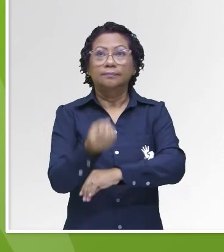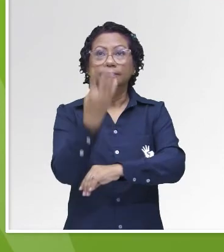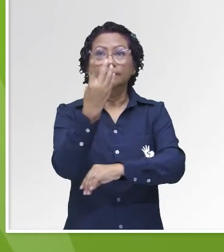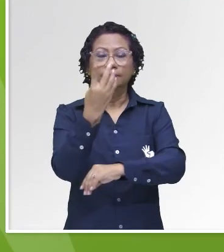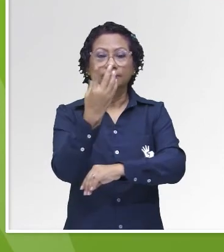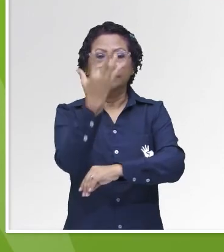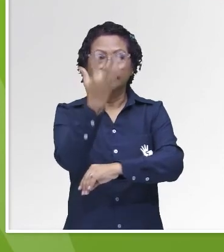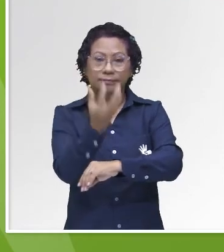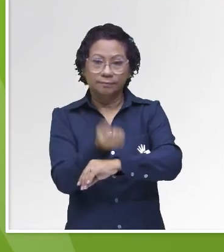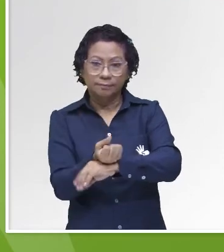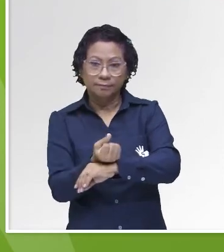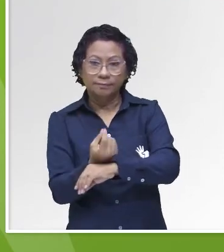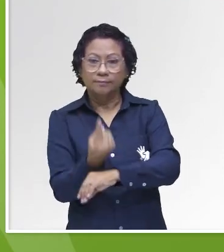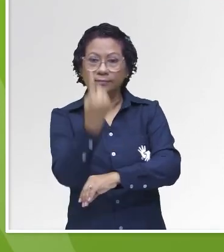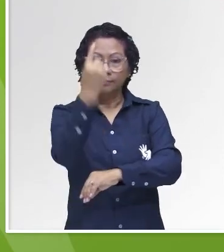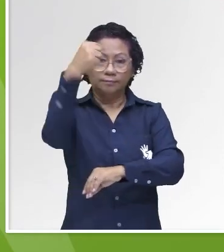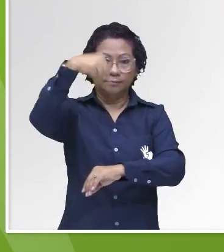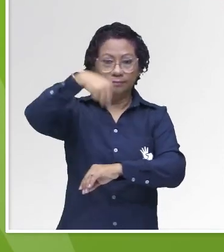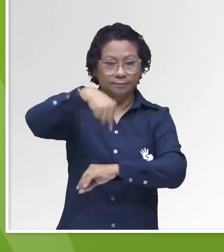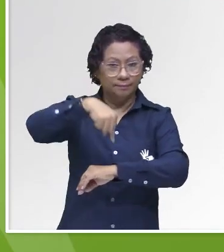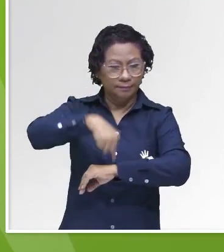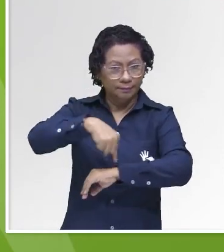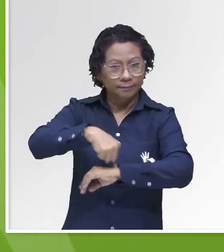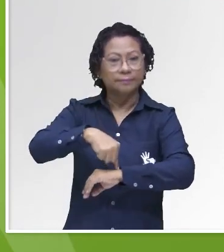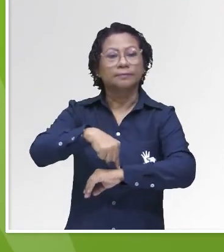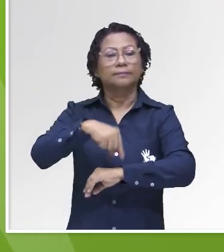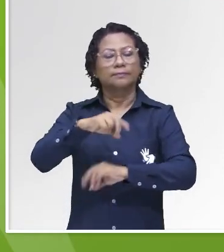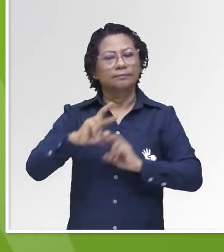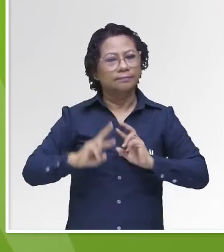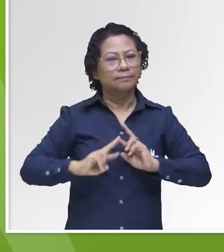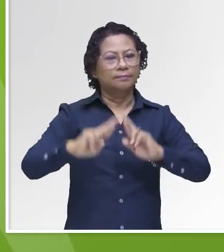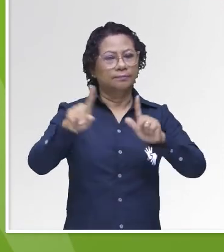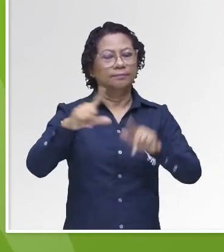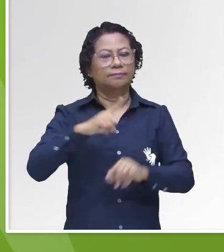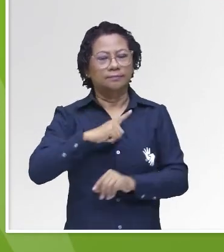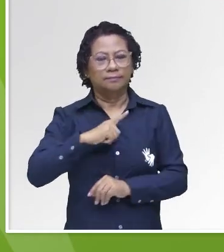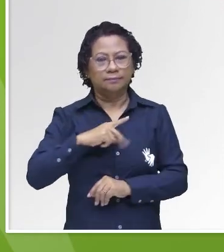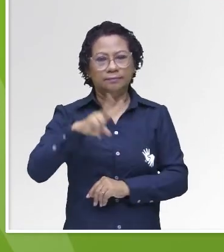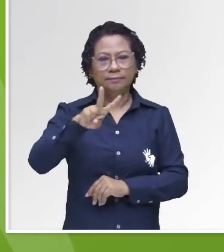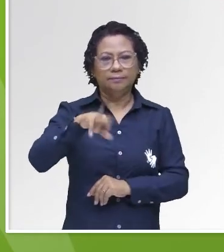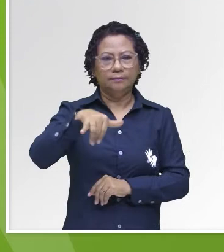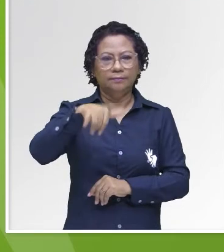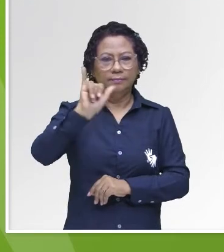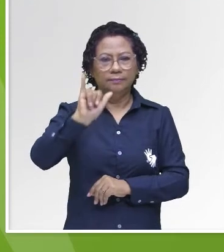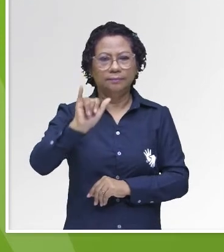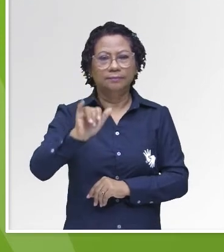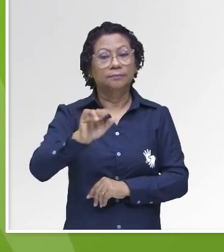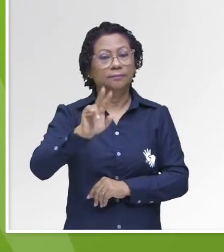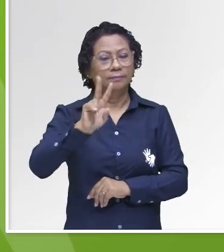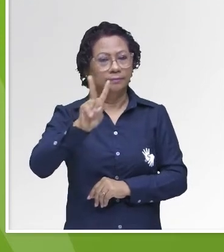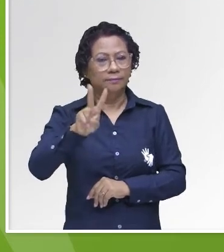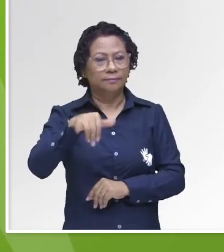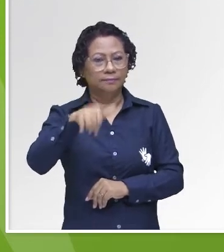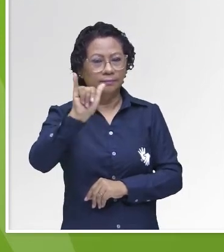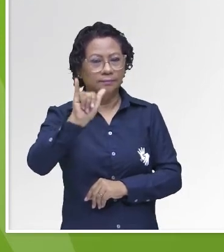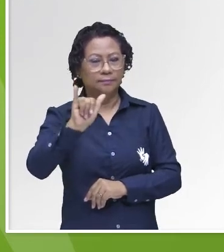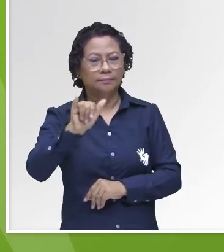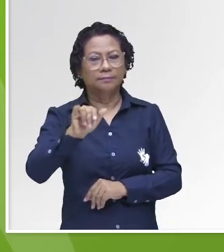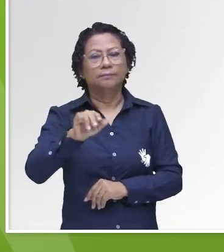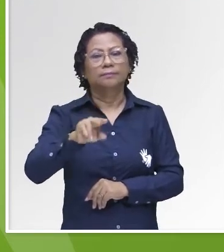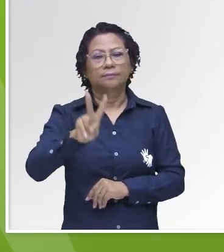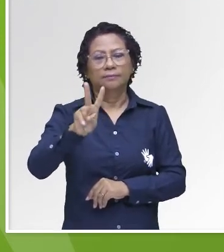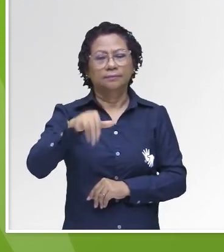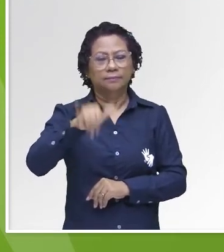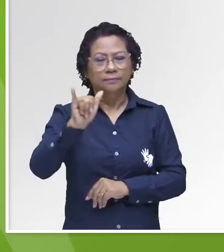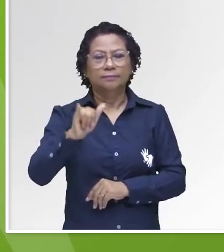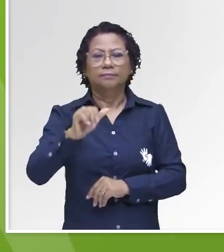é uma velocidade VY, não é? VY, VY. Pronto. A cada instante de tempo, essa